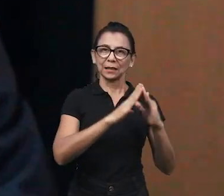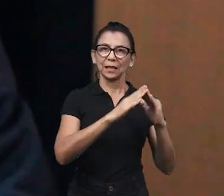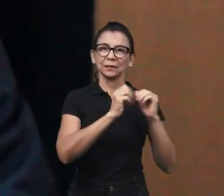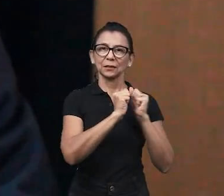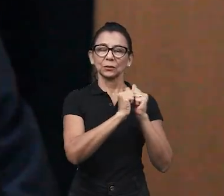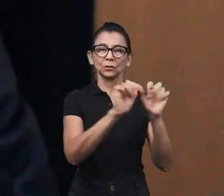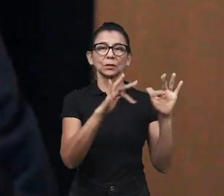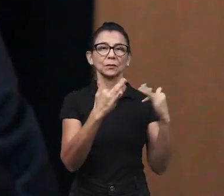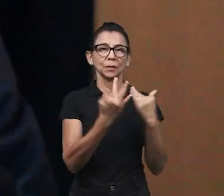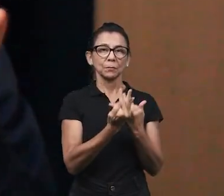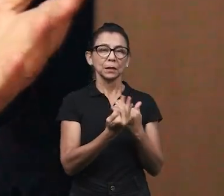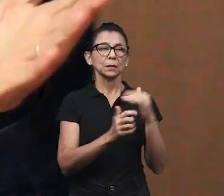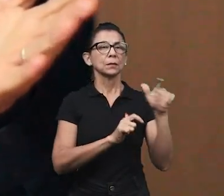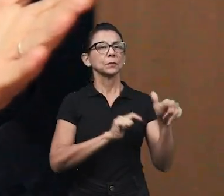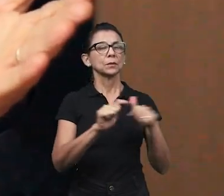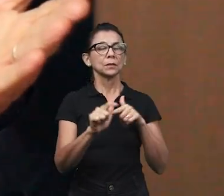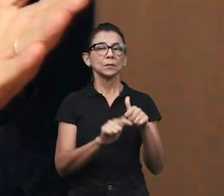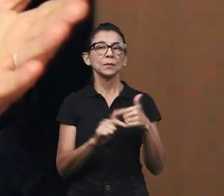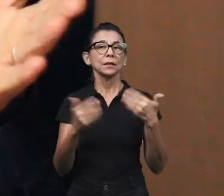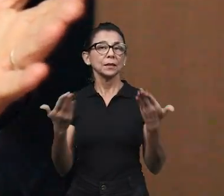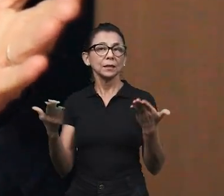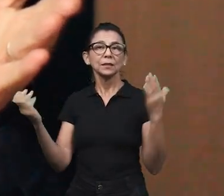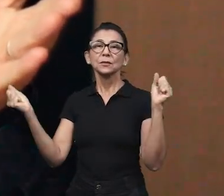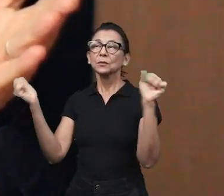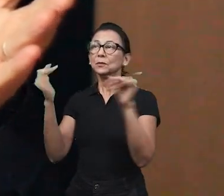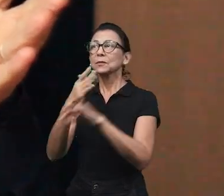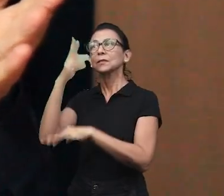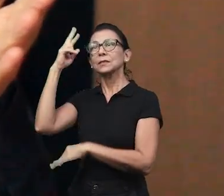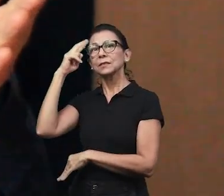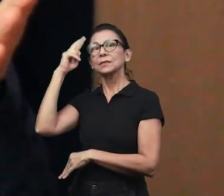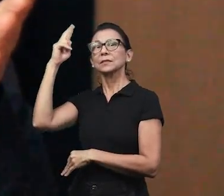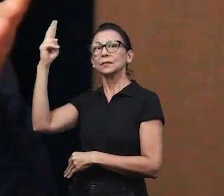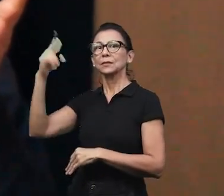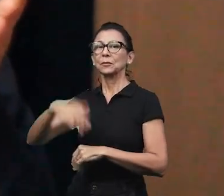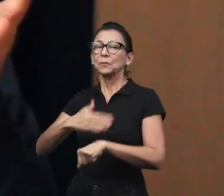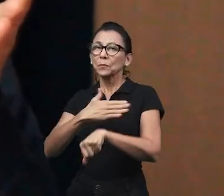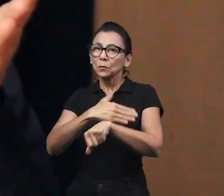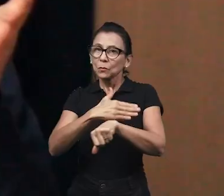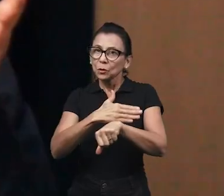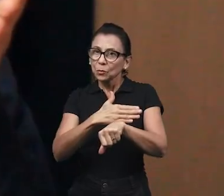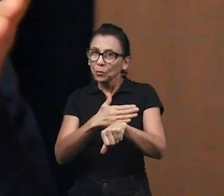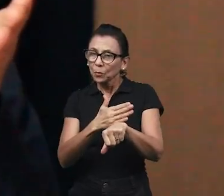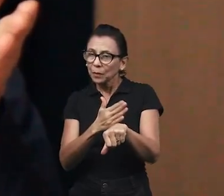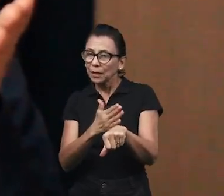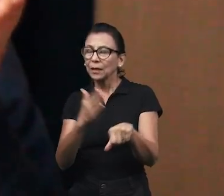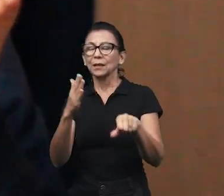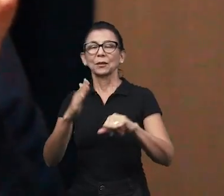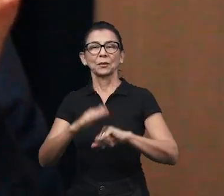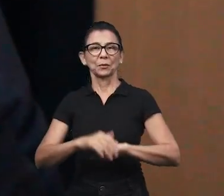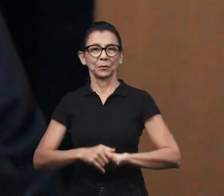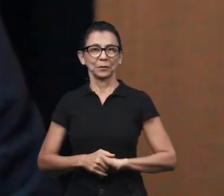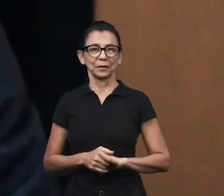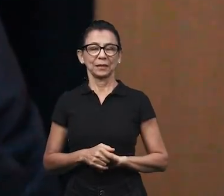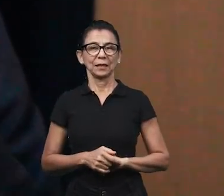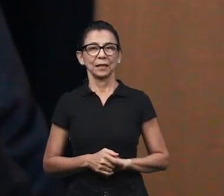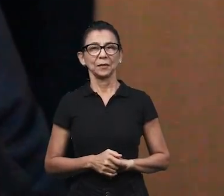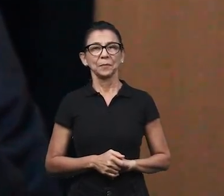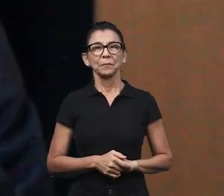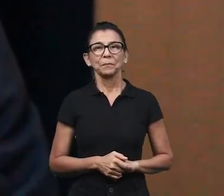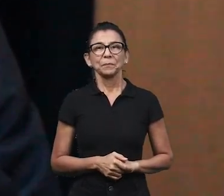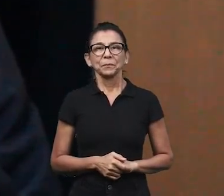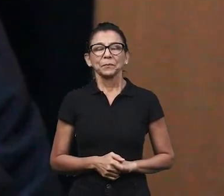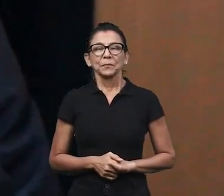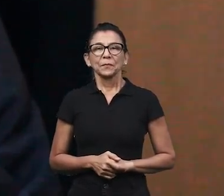seus lares, para os seus afazeres, glorificando ao Senhor, não é? Então, cada momento, cada passo, cada